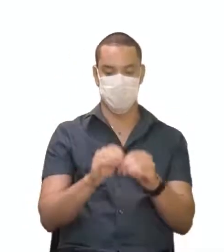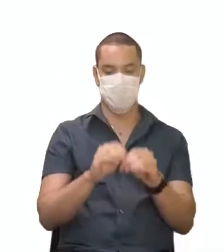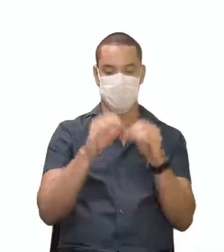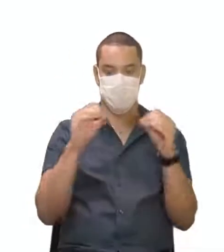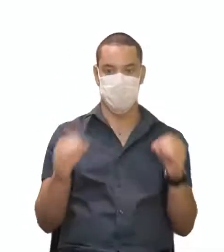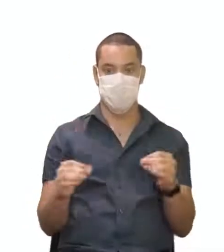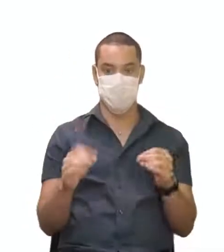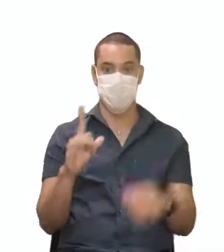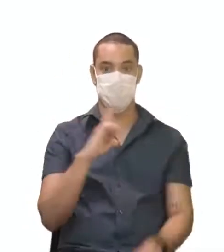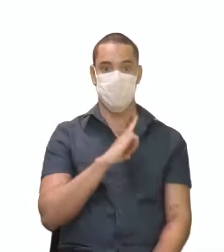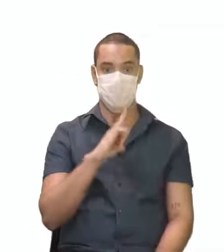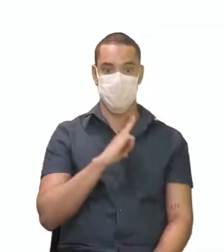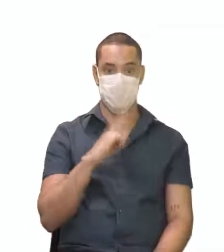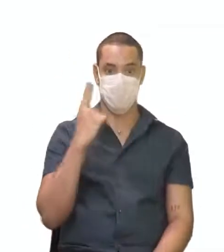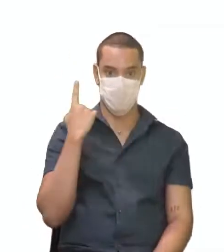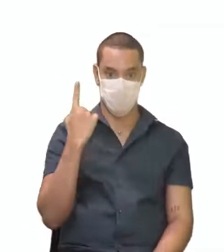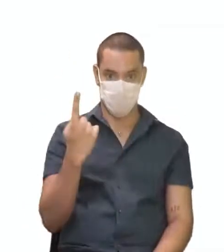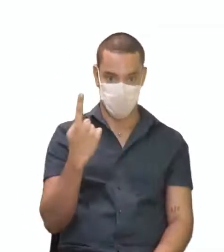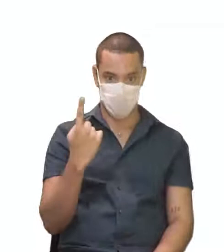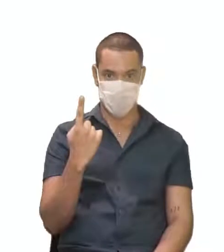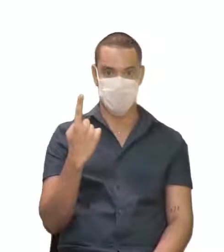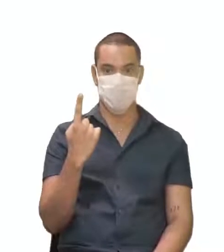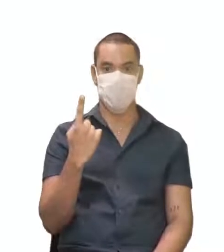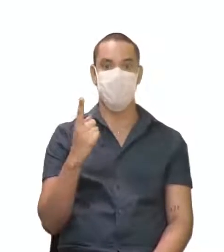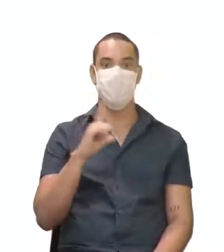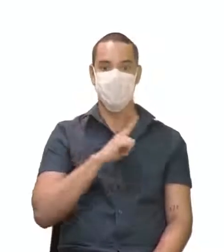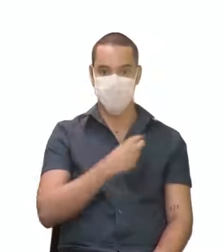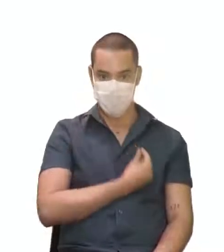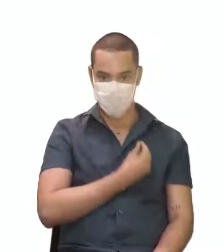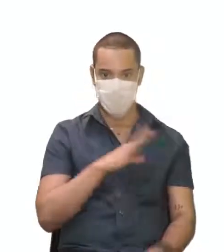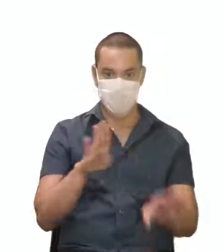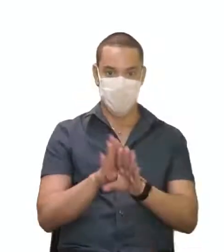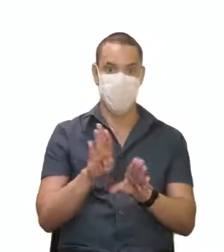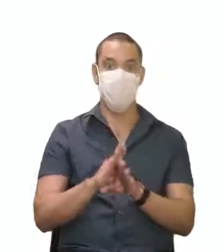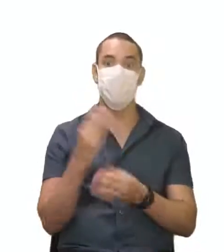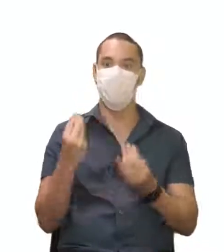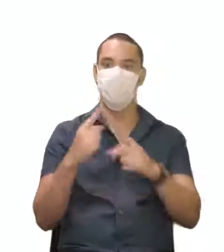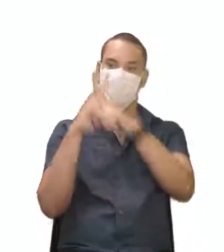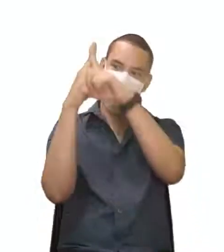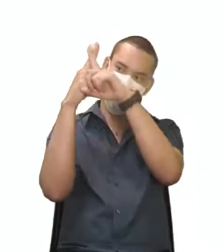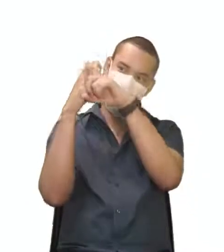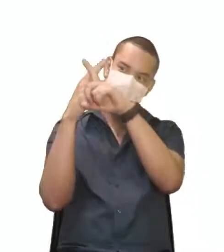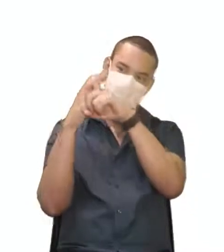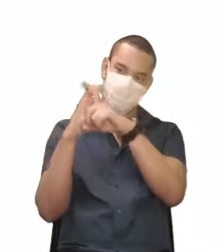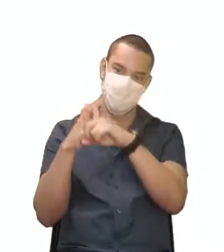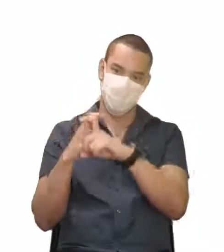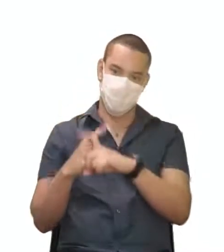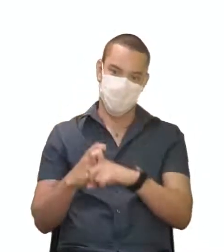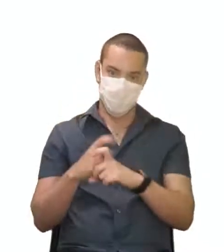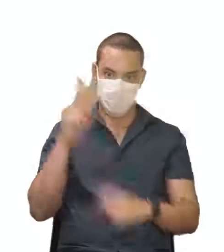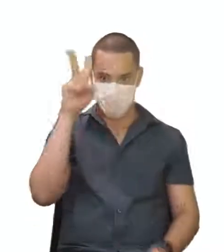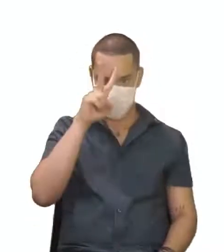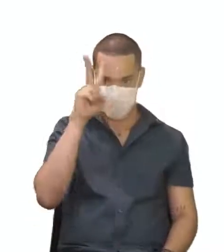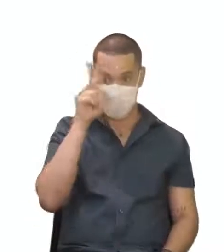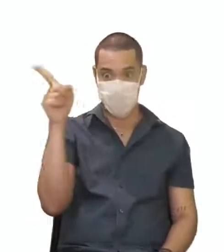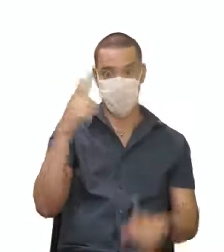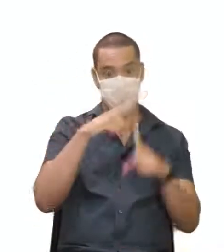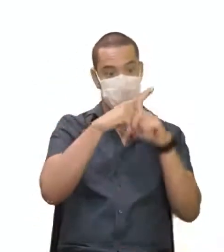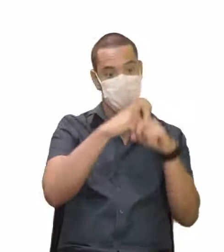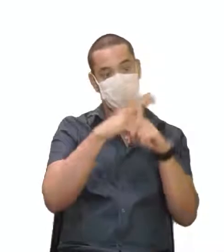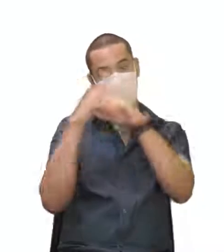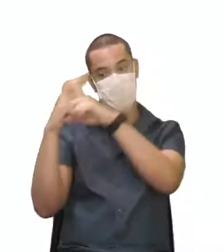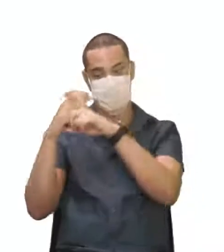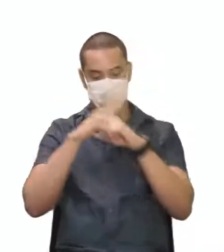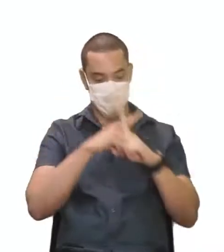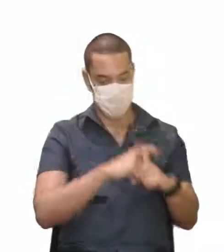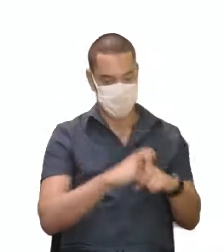célula e os cromossomos estavam também no centro, mas eles estavam um sobre o outro, não é